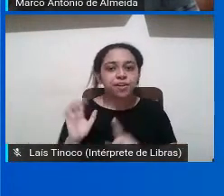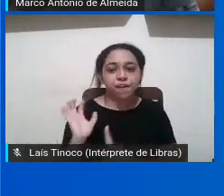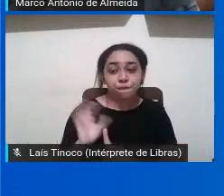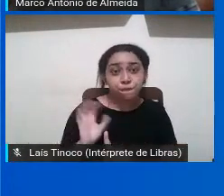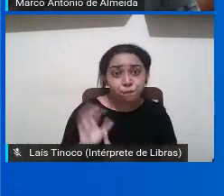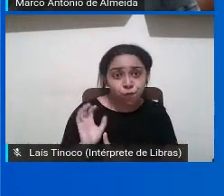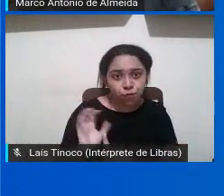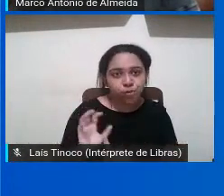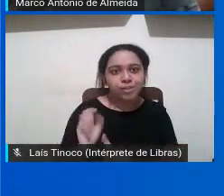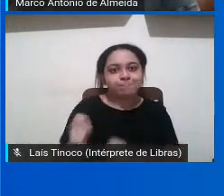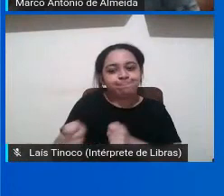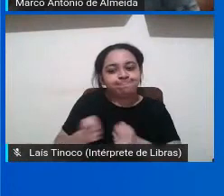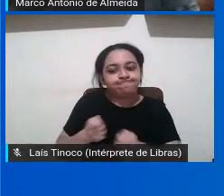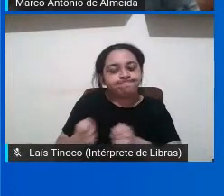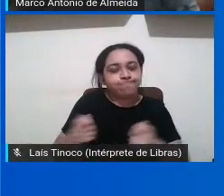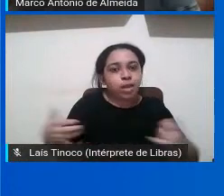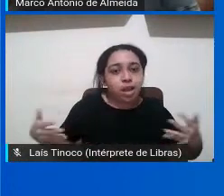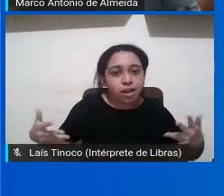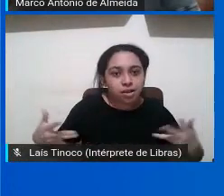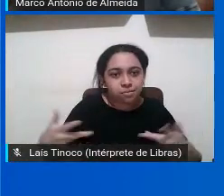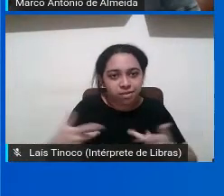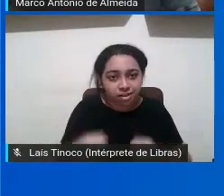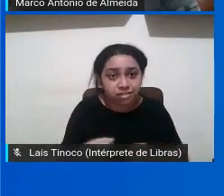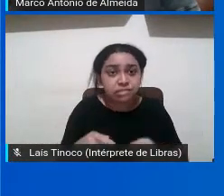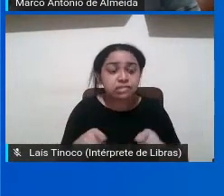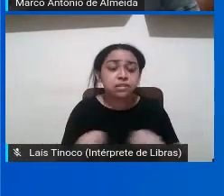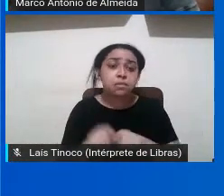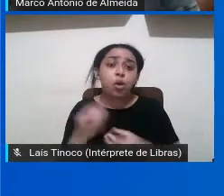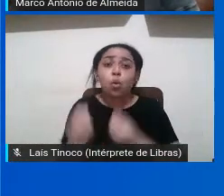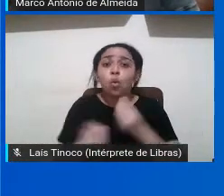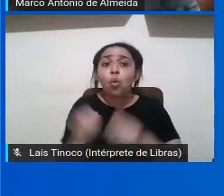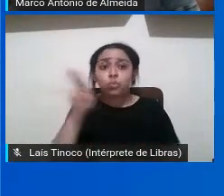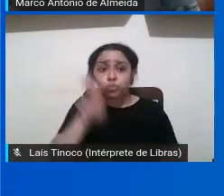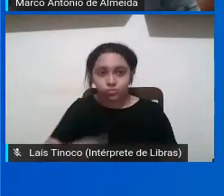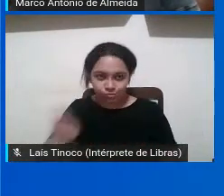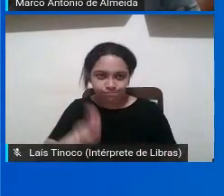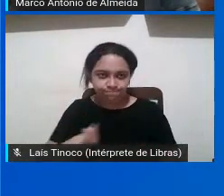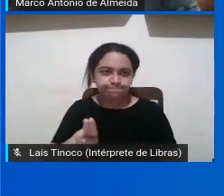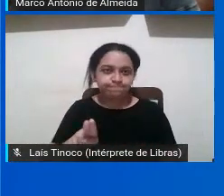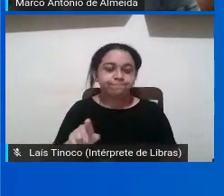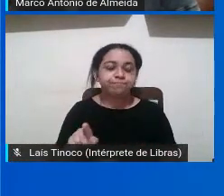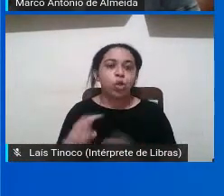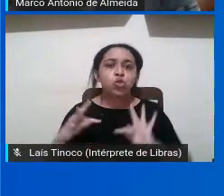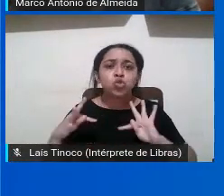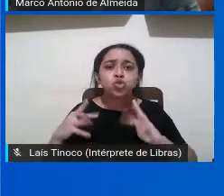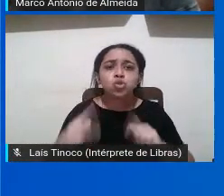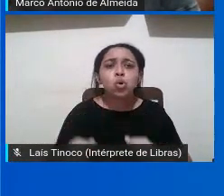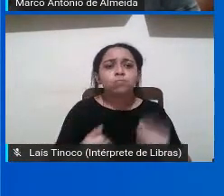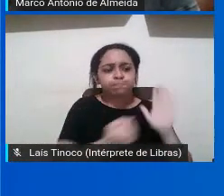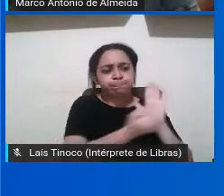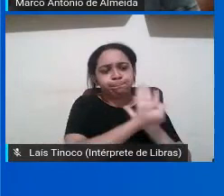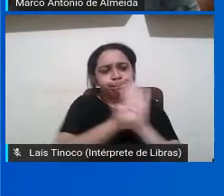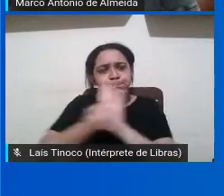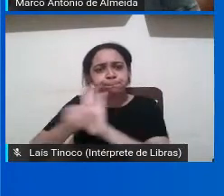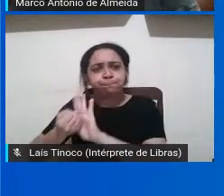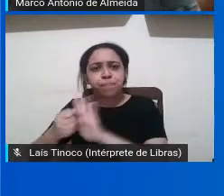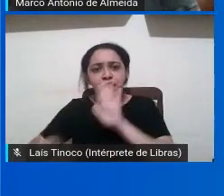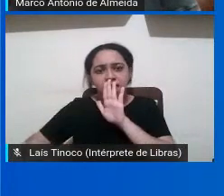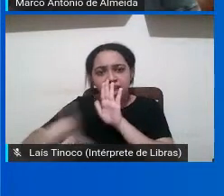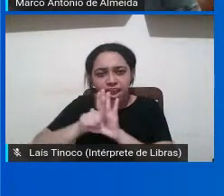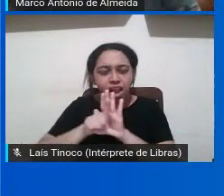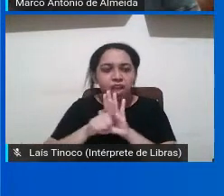essas habilidades e sua utilização né então são todos os Marcos legais é que envolvem desde os direitos de